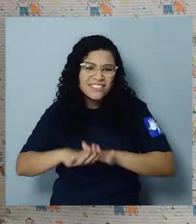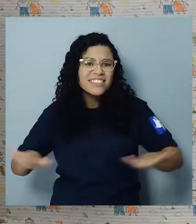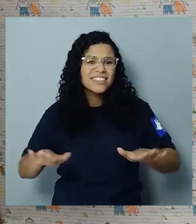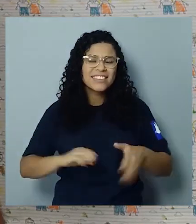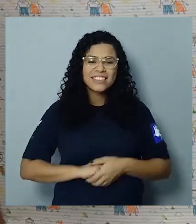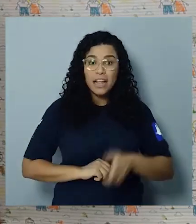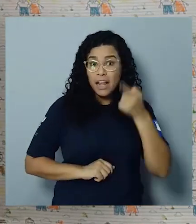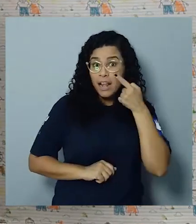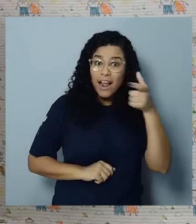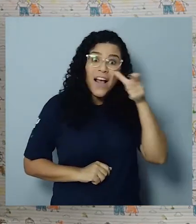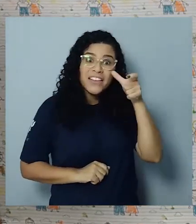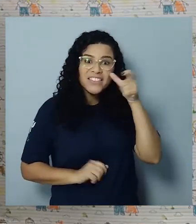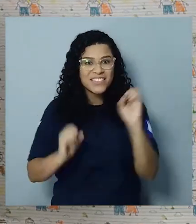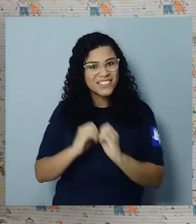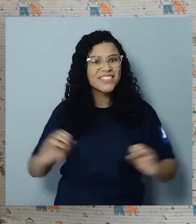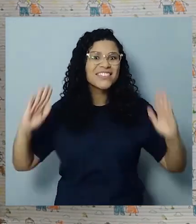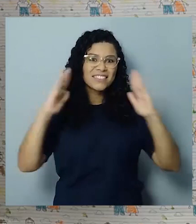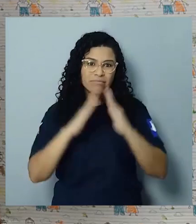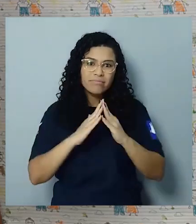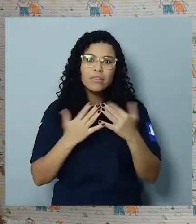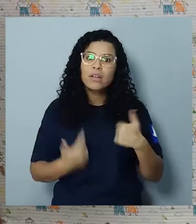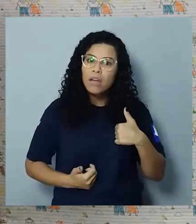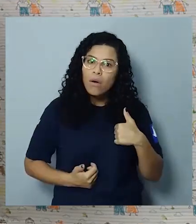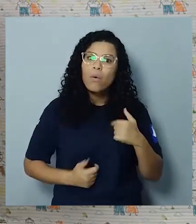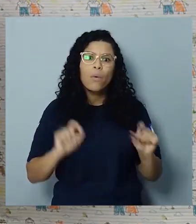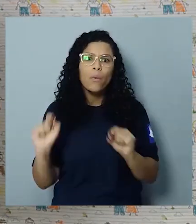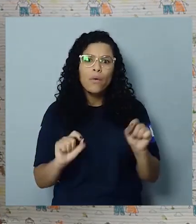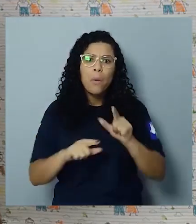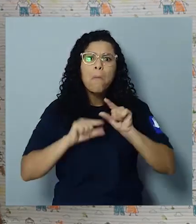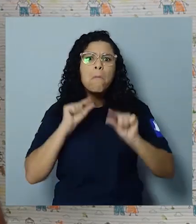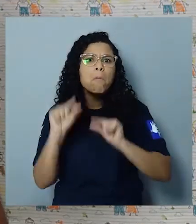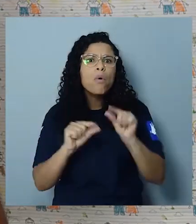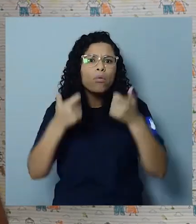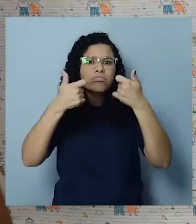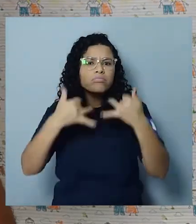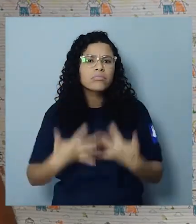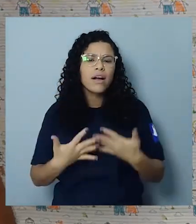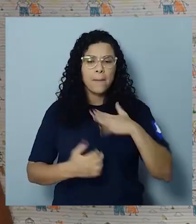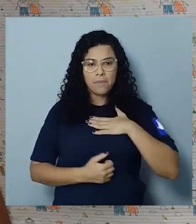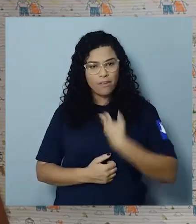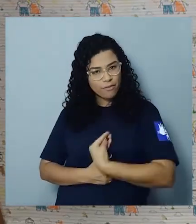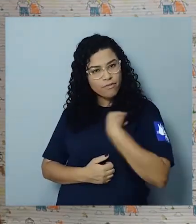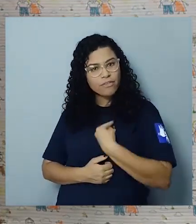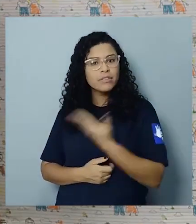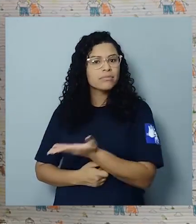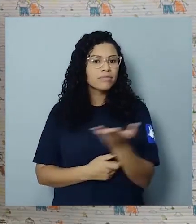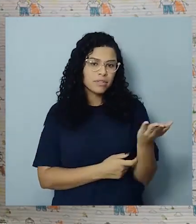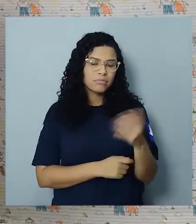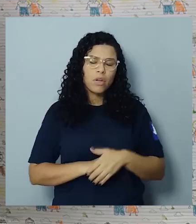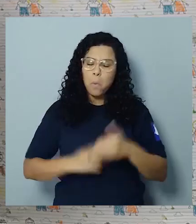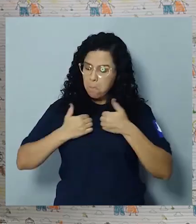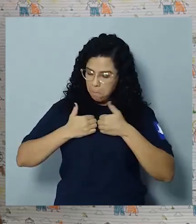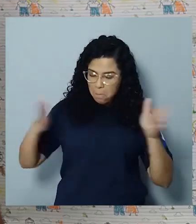que ficam ligadinha problema acrescentar eu vou falar um pouquinho da minha vida para